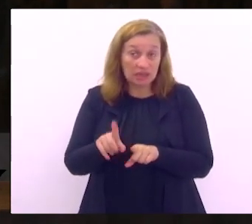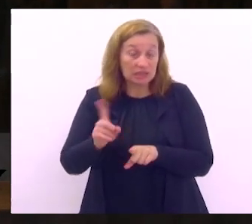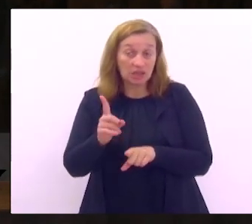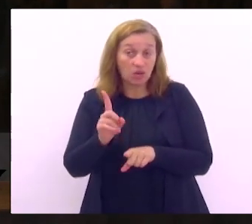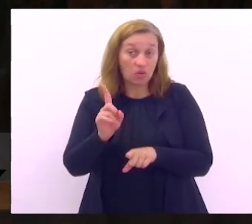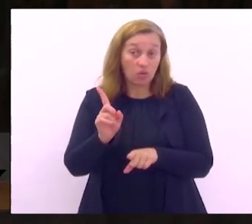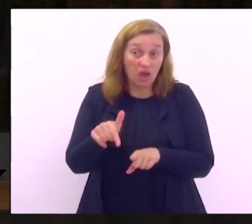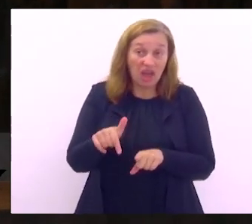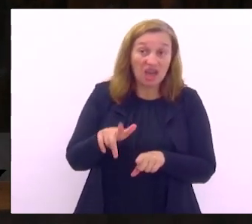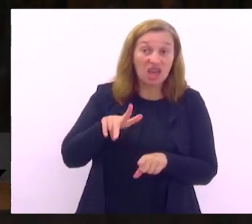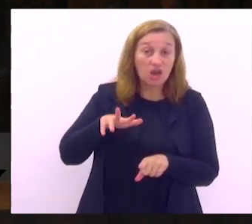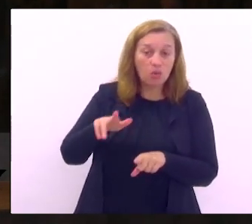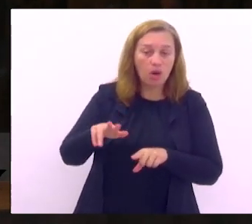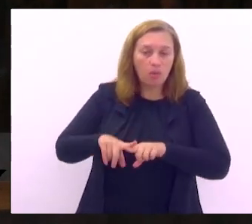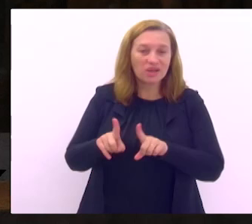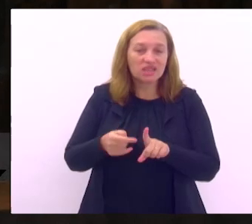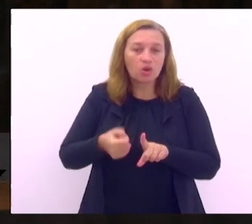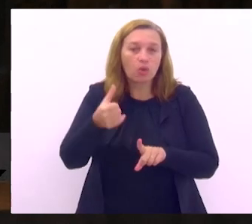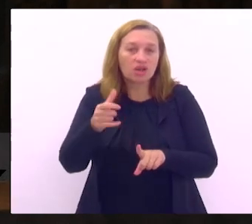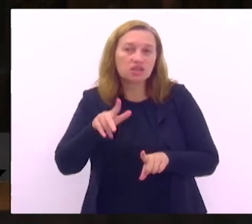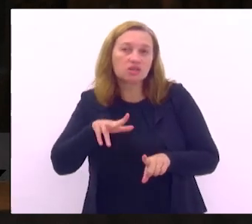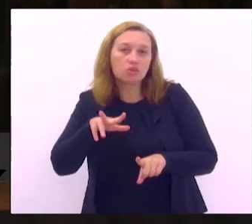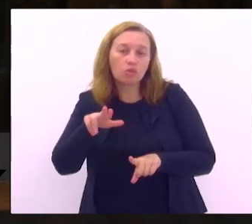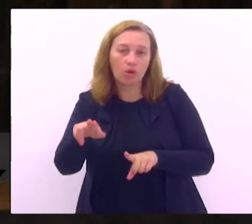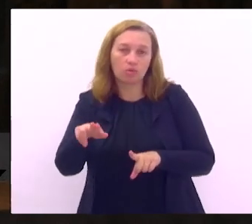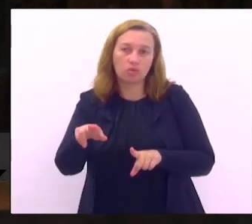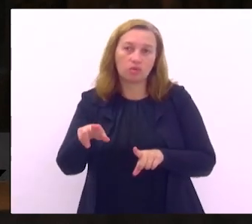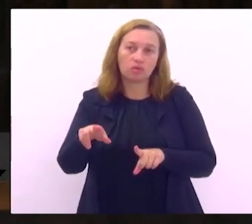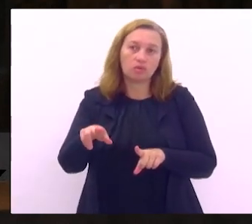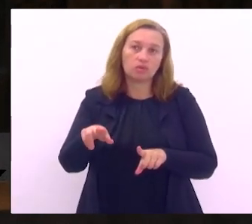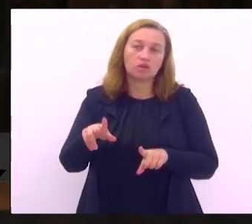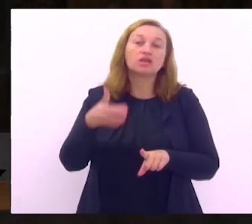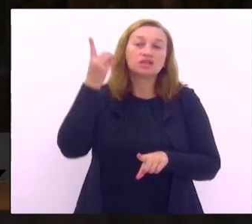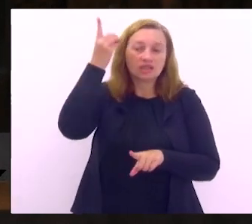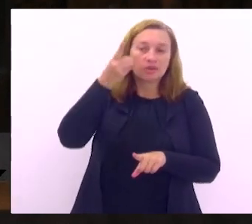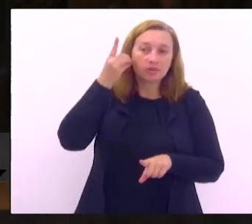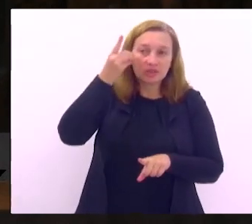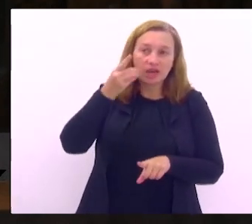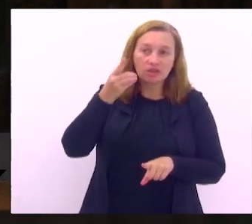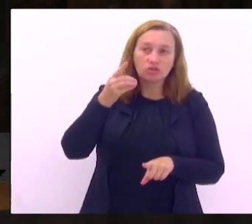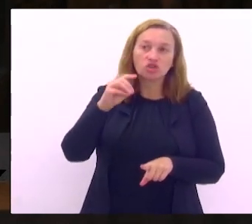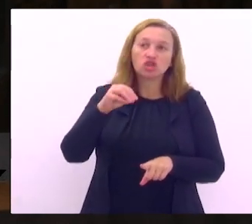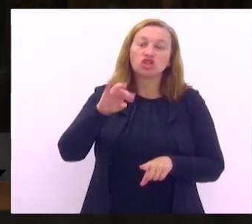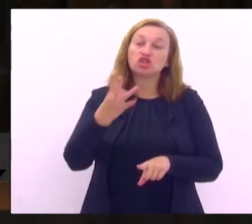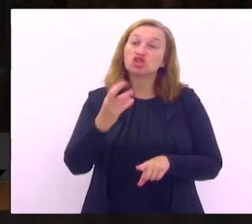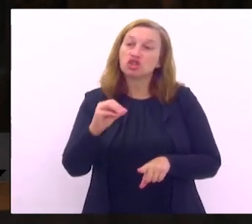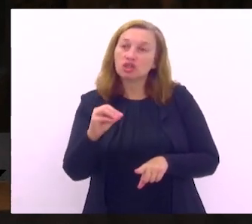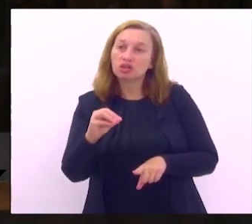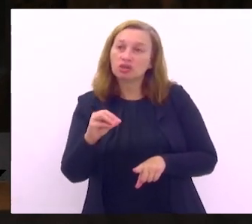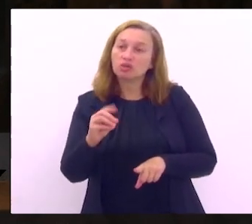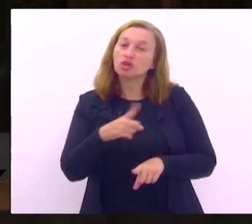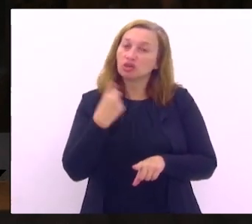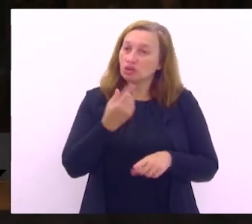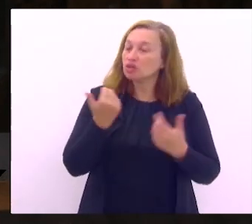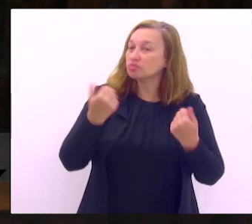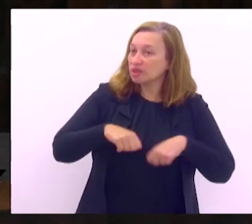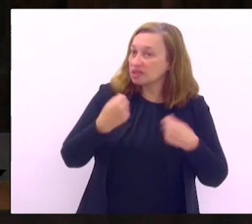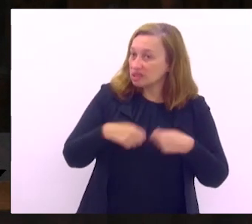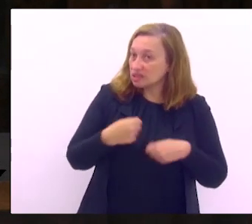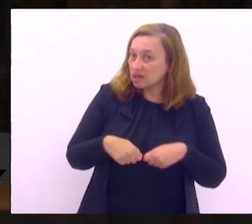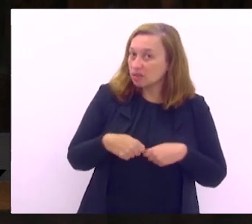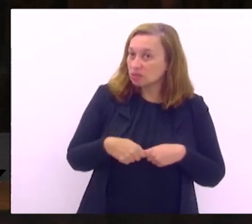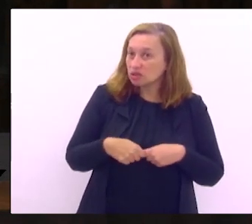será muito similar e rumará, deputado Chiquinho, no mesmo sentido. Então, o que nós precisamos, e eu quero